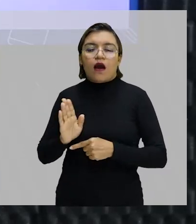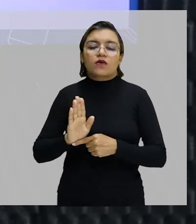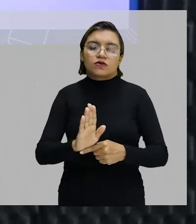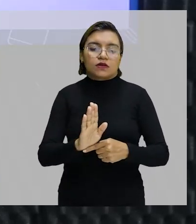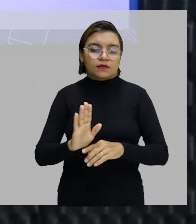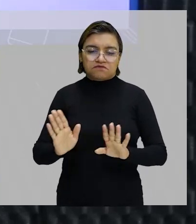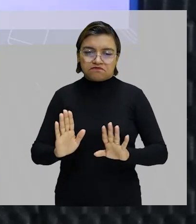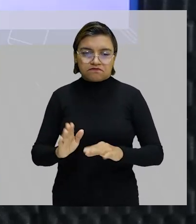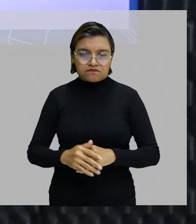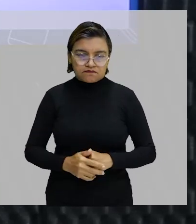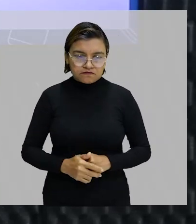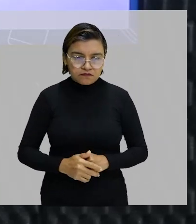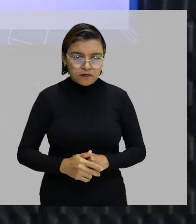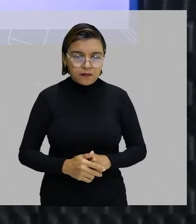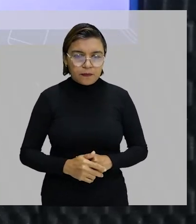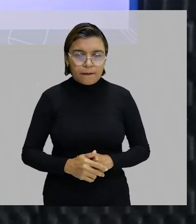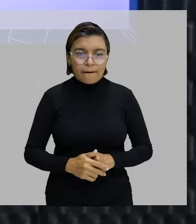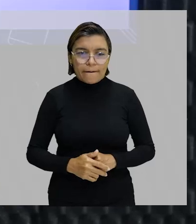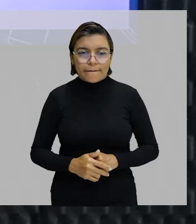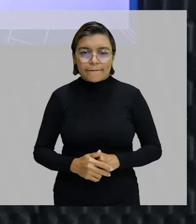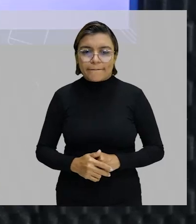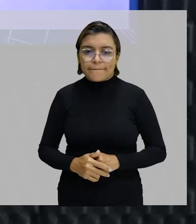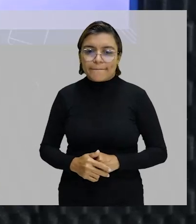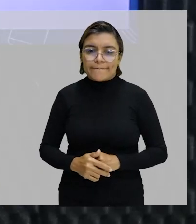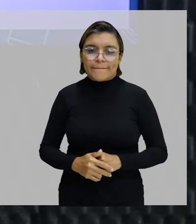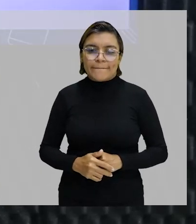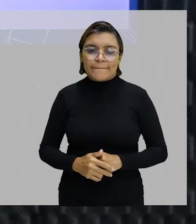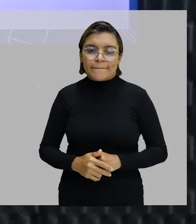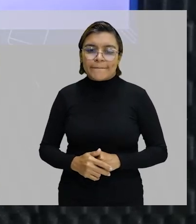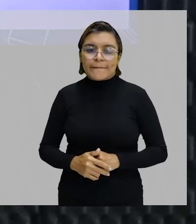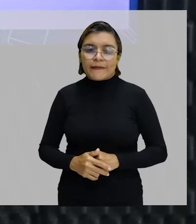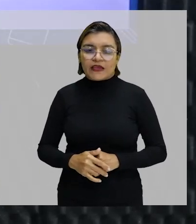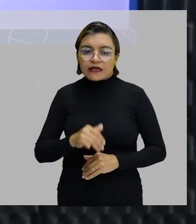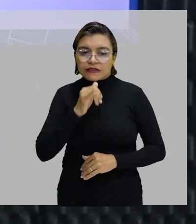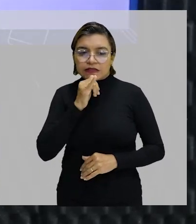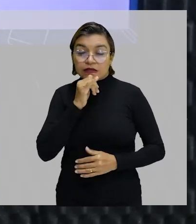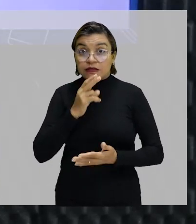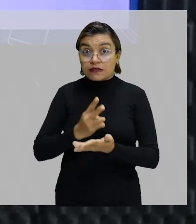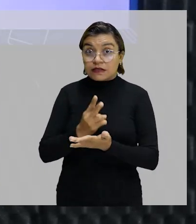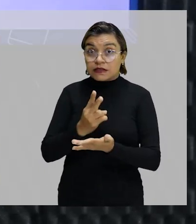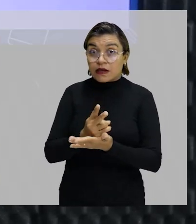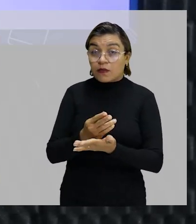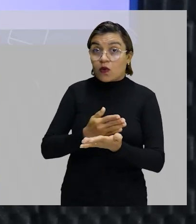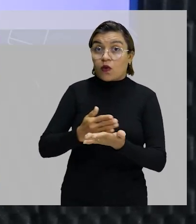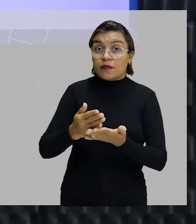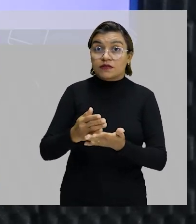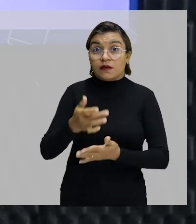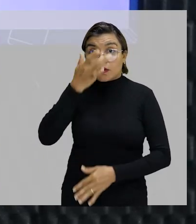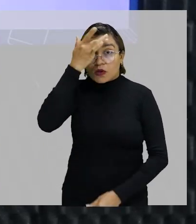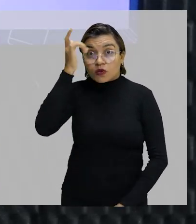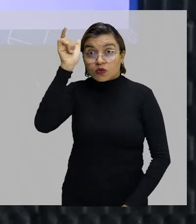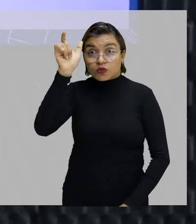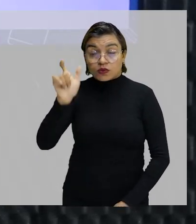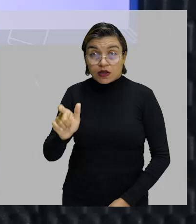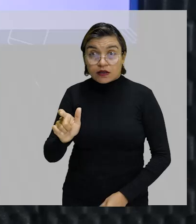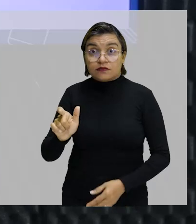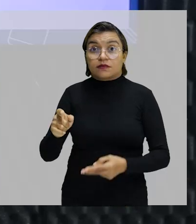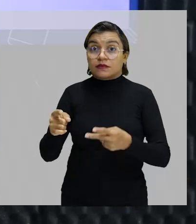Frase afirmativa, qual é a fórmula? Sempre começamos pelo sujeito, depois o